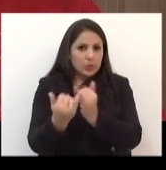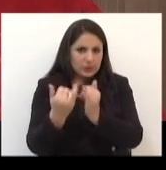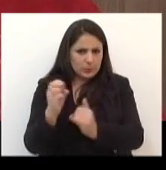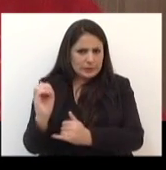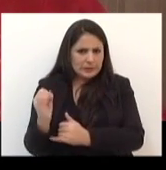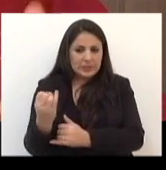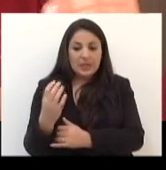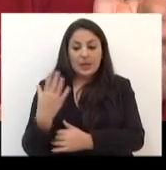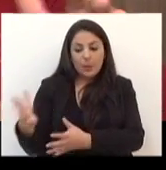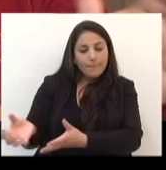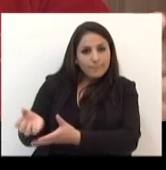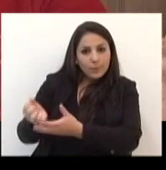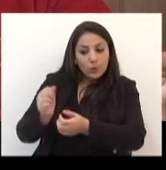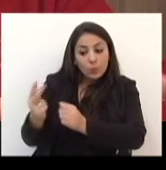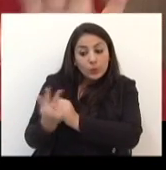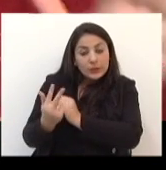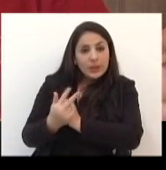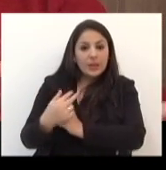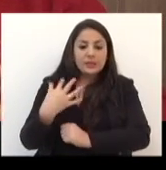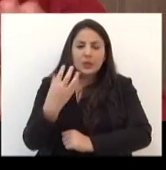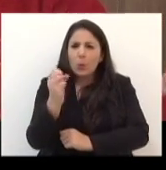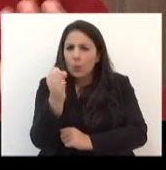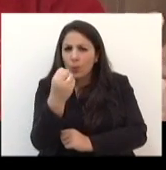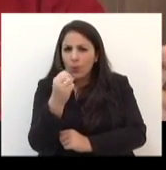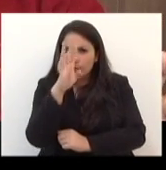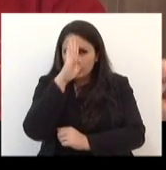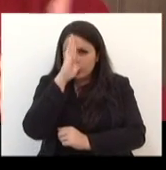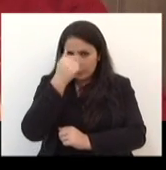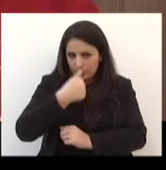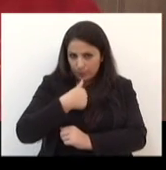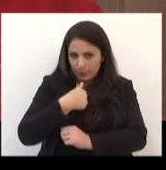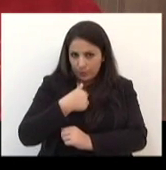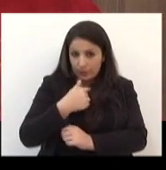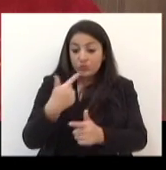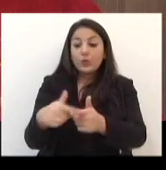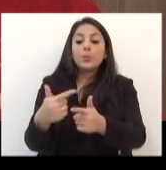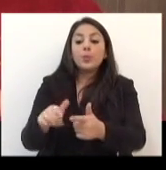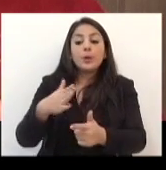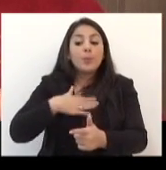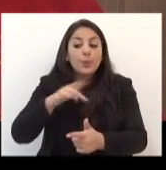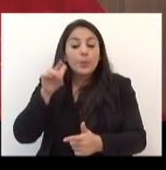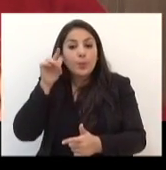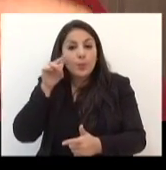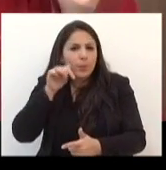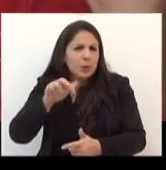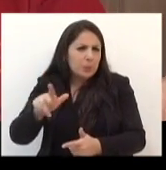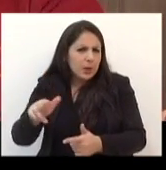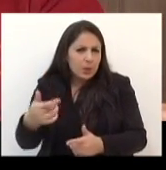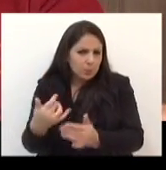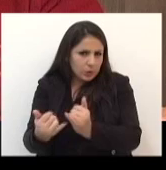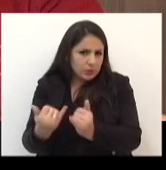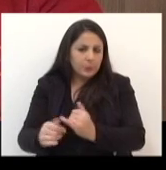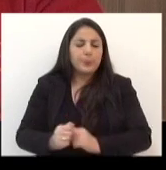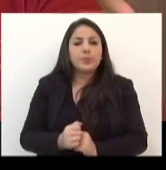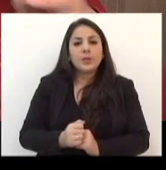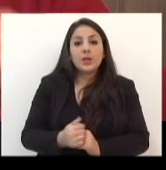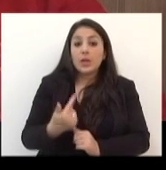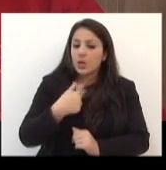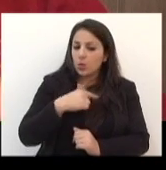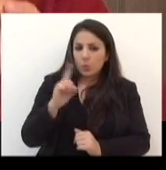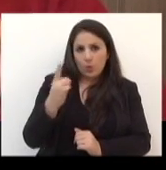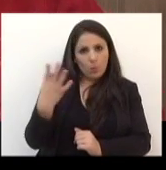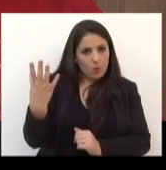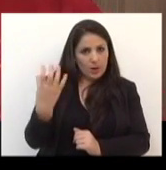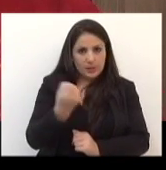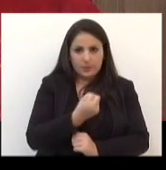sobrinhos meus que tiveram algum problema lá com meus irmãos, enfim, e eu vou acolher por um período, eu não vou receber 8 salários mínimos, eu vou